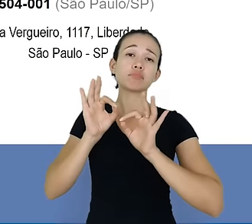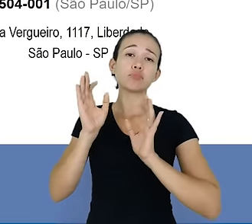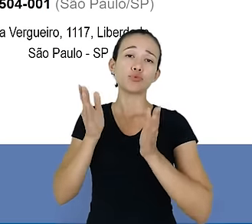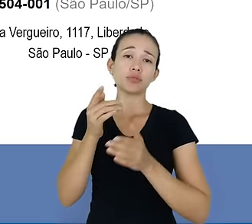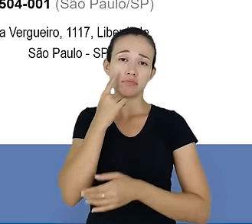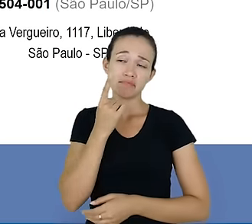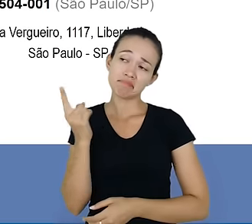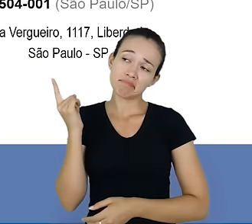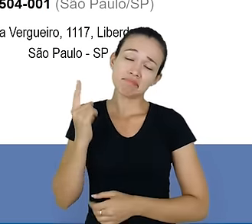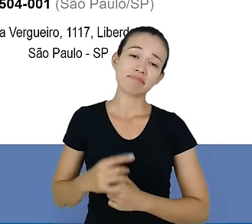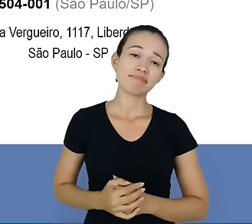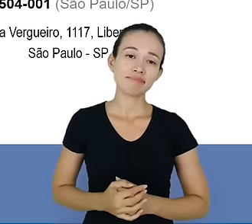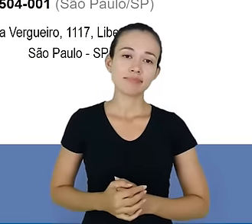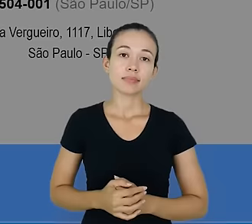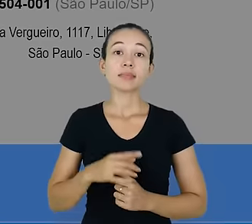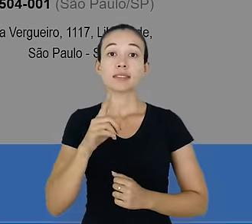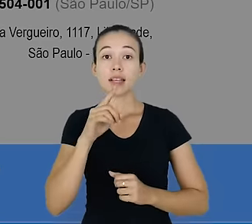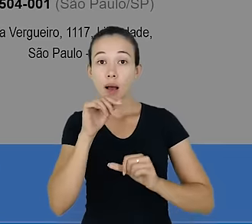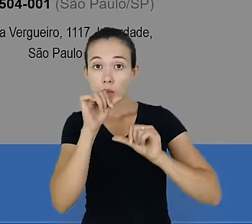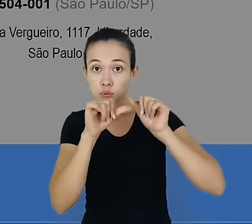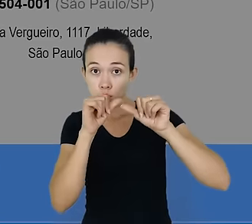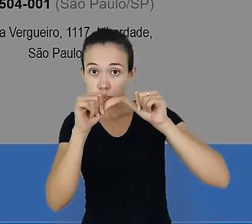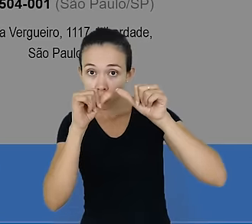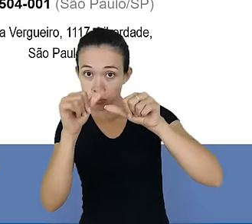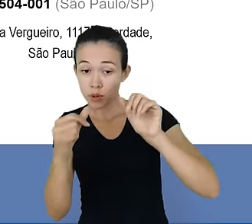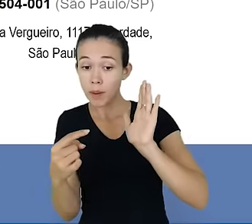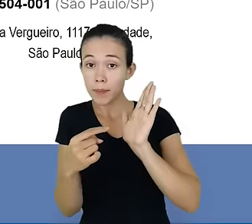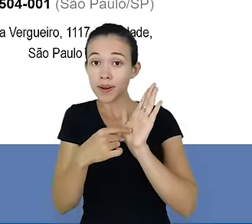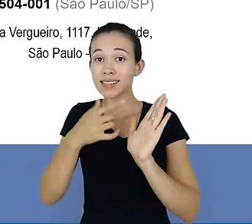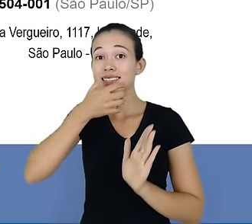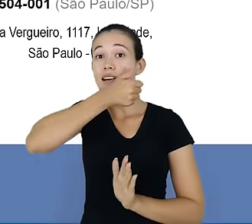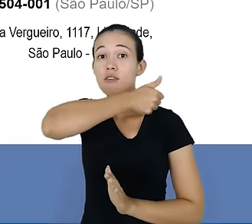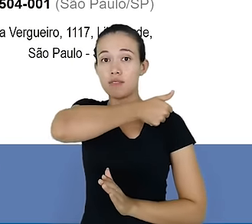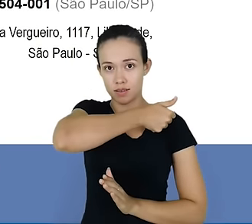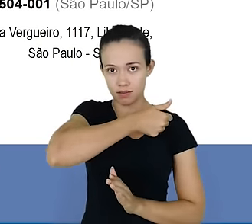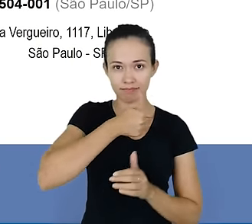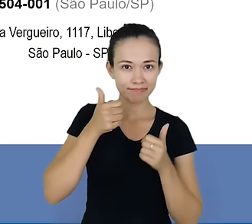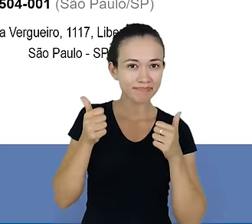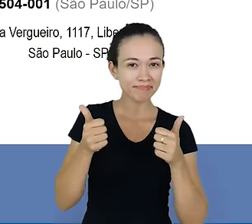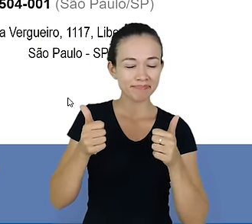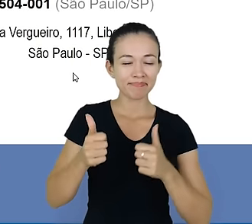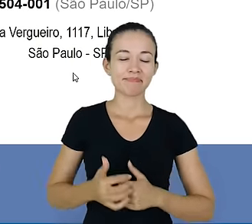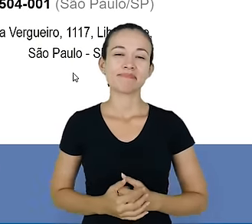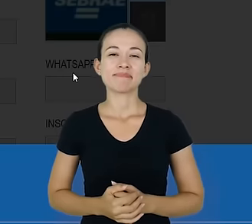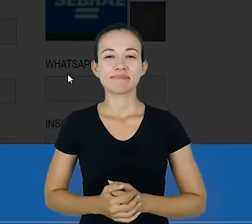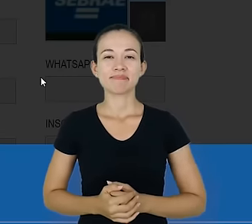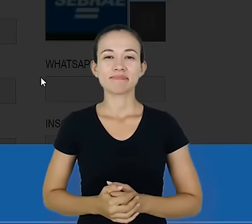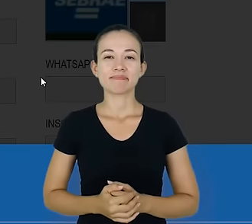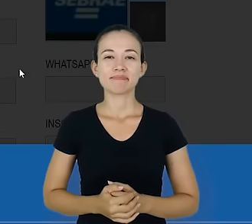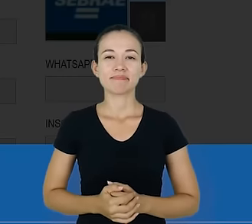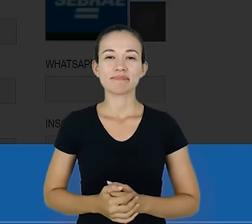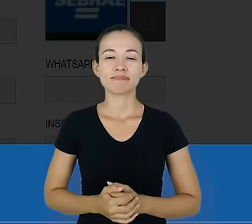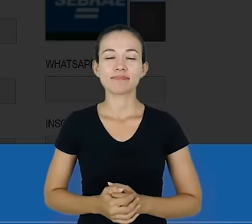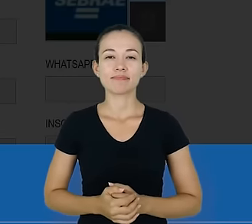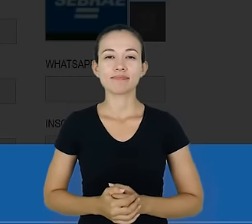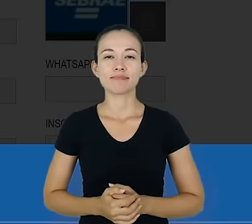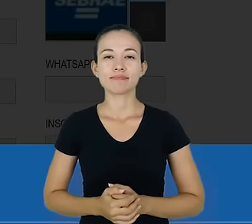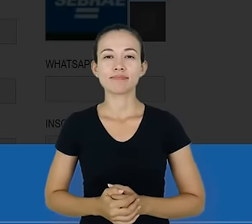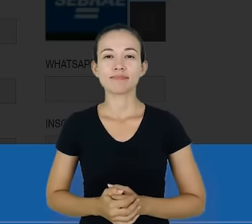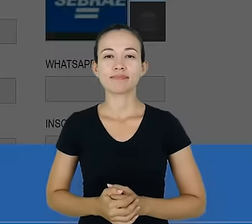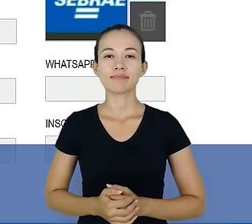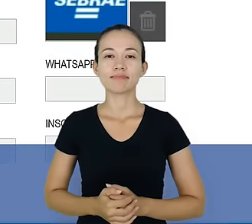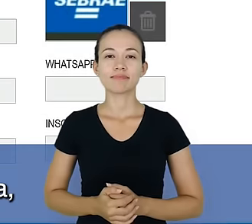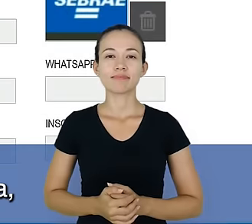as alterações lembre-se sempre de salvar eu não não mexi em nada aqui mas vou clicar em salvar né E aí qual é a